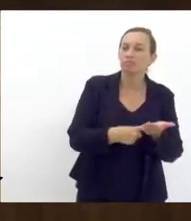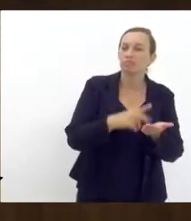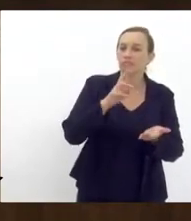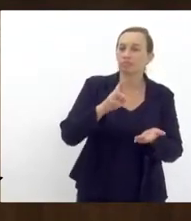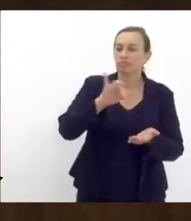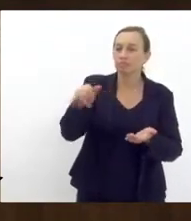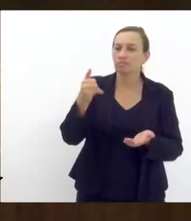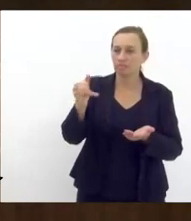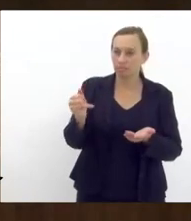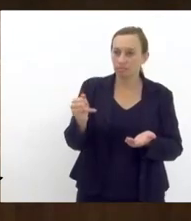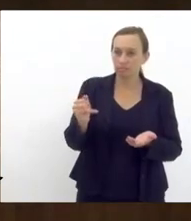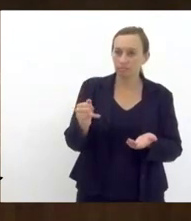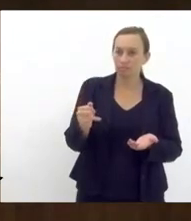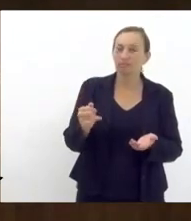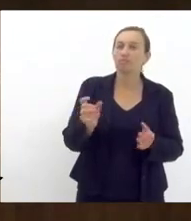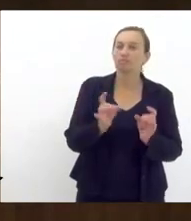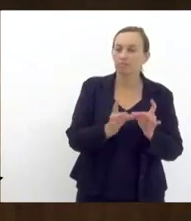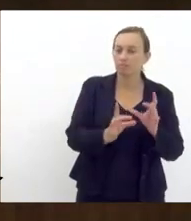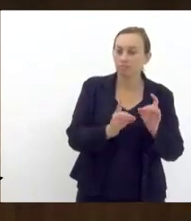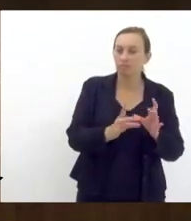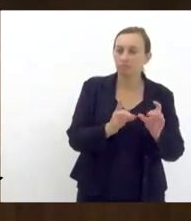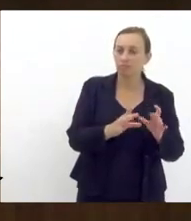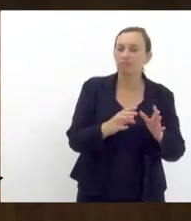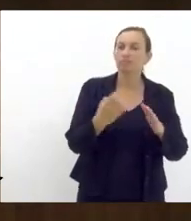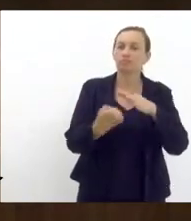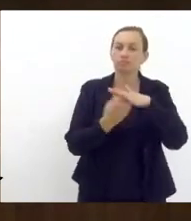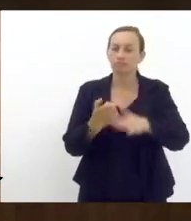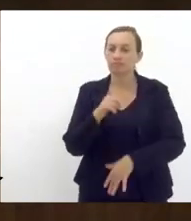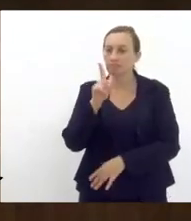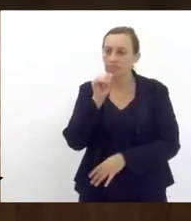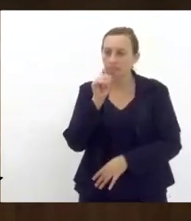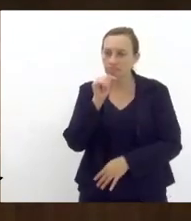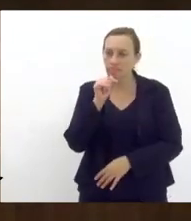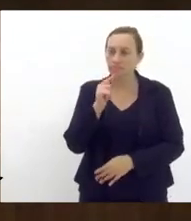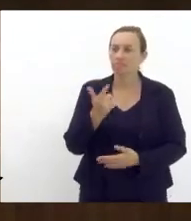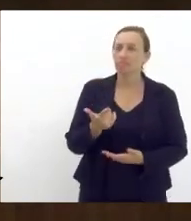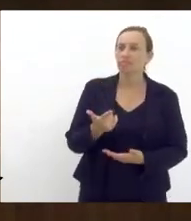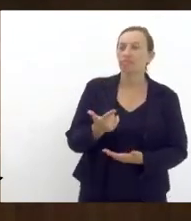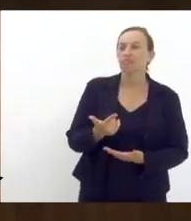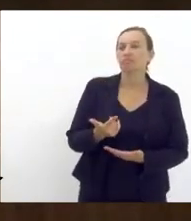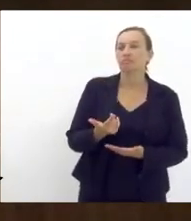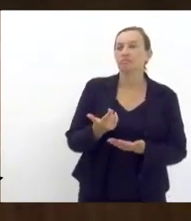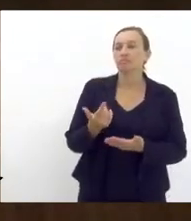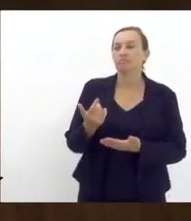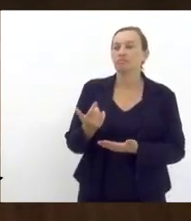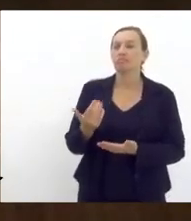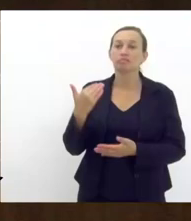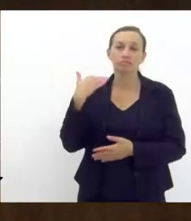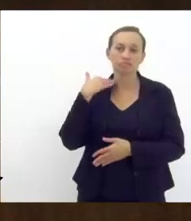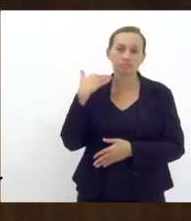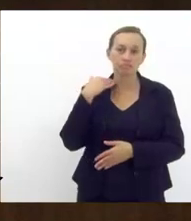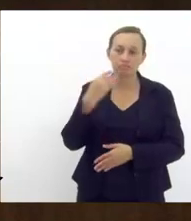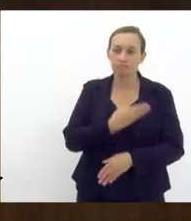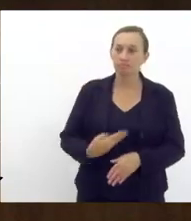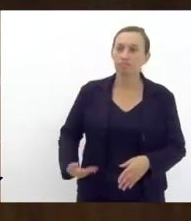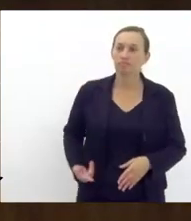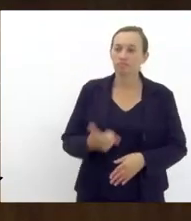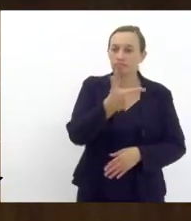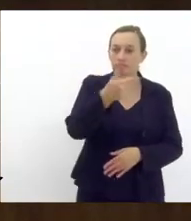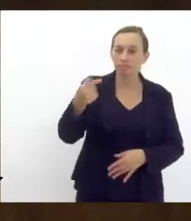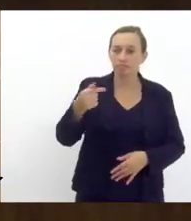advindo da venda da privatização da Cedae aí que rendeu aos cofres pelo menos 17